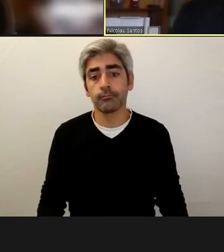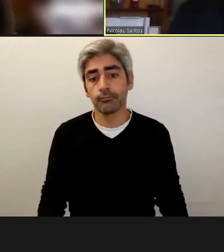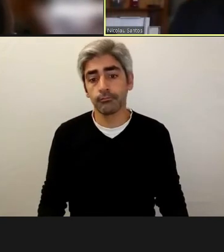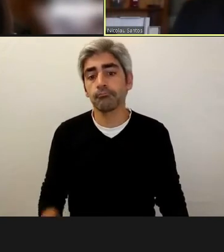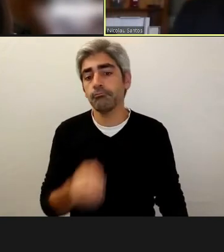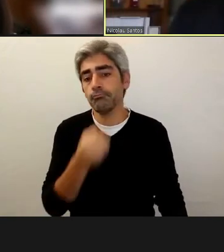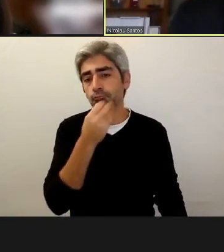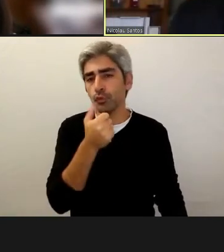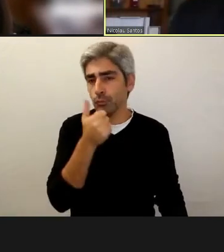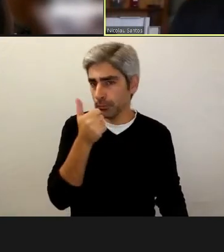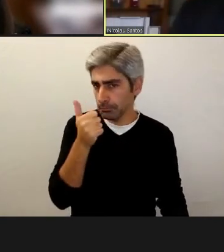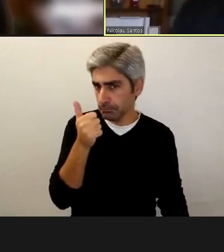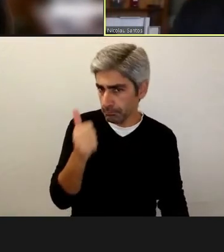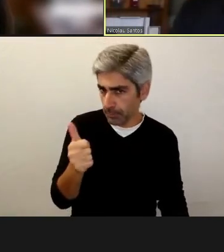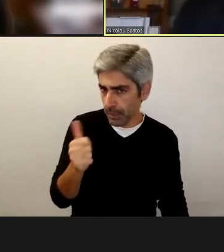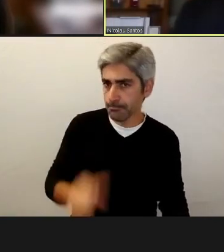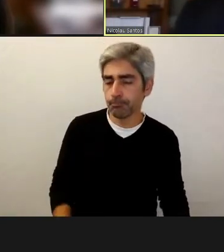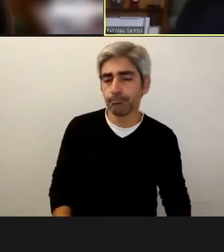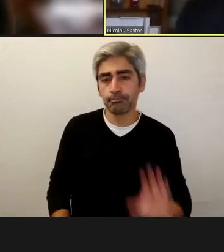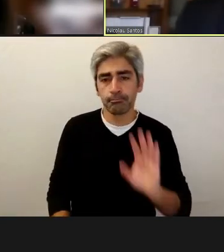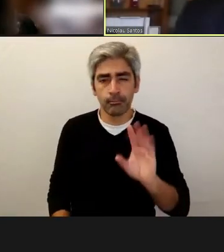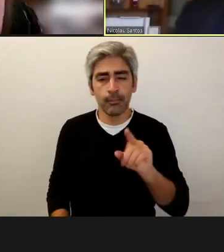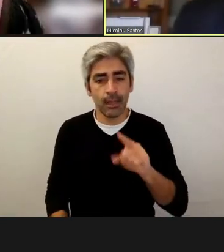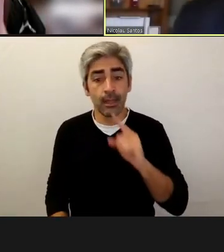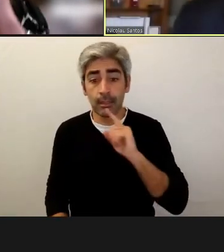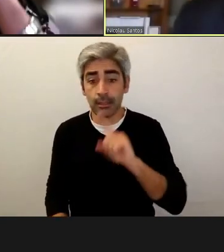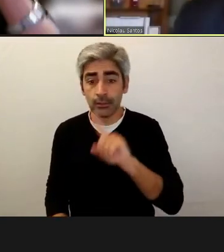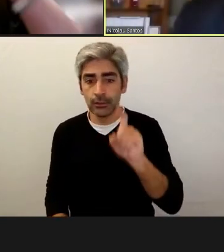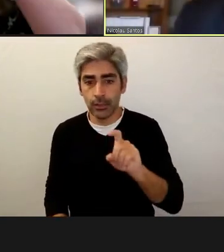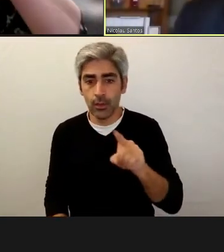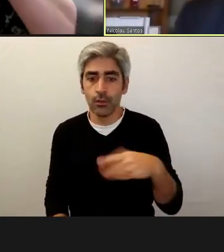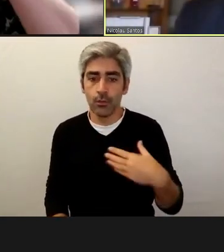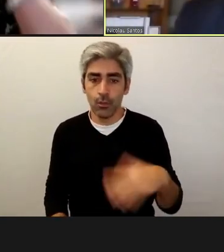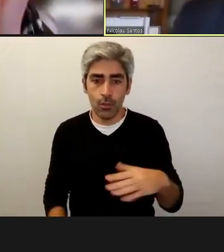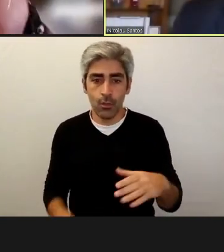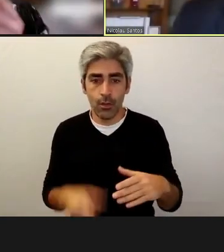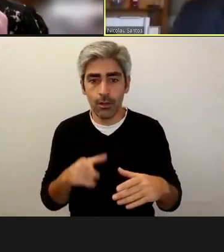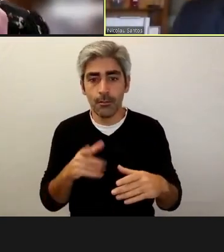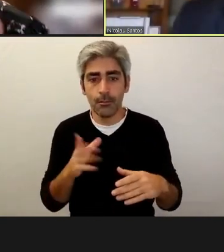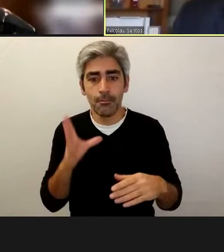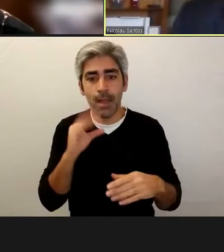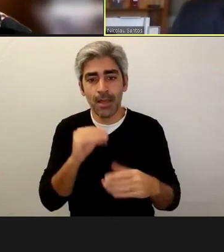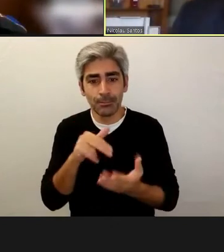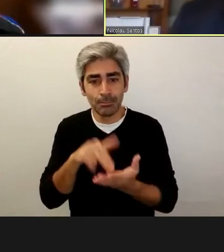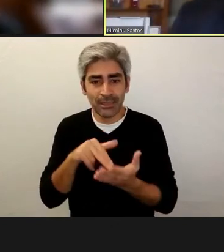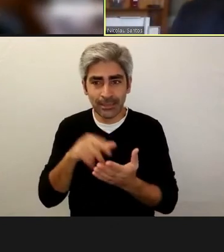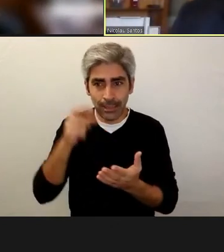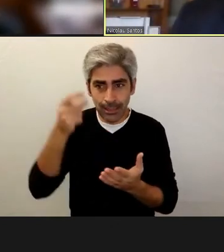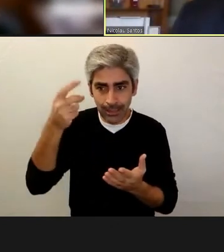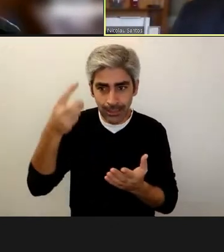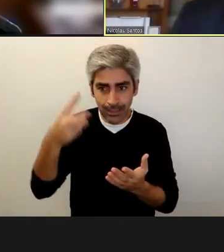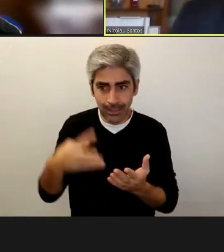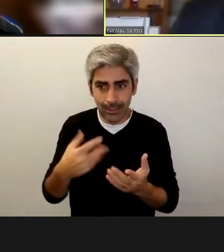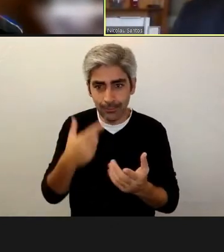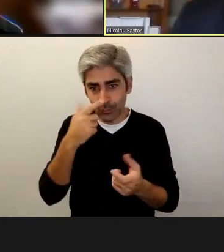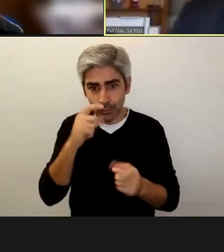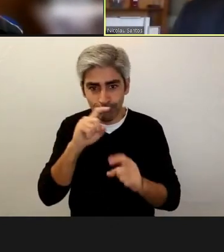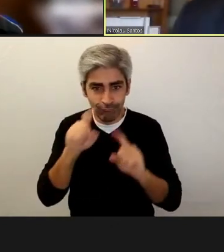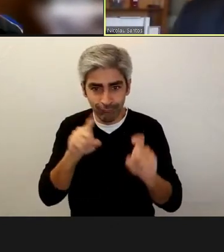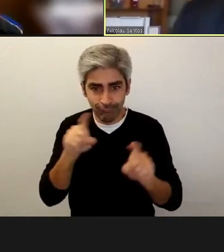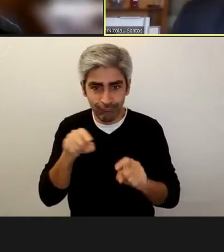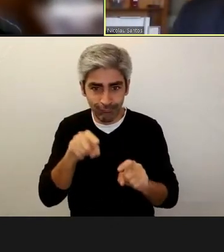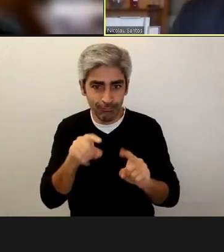bem, eu penso que esta questão é claramente aquela que está mais presente e mais em cima da mesa relativamente a